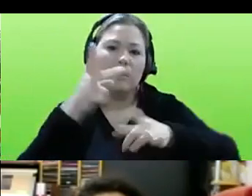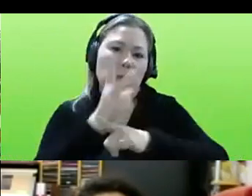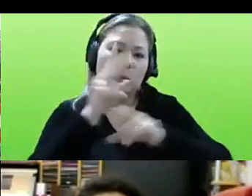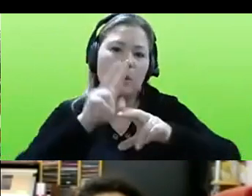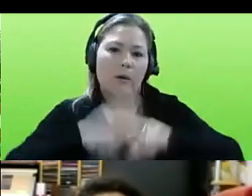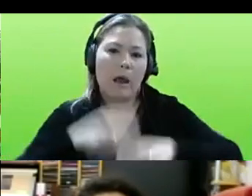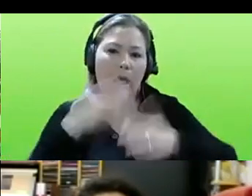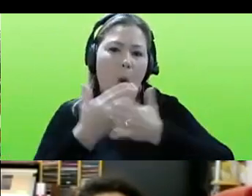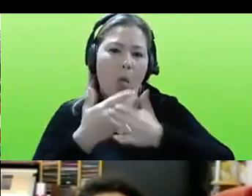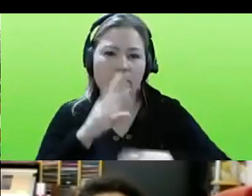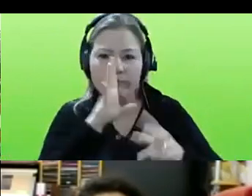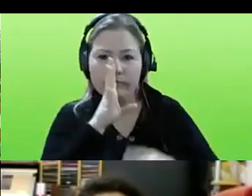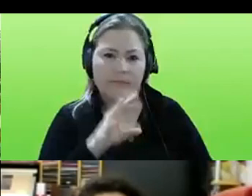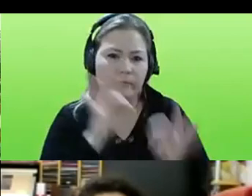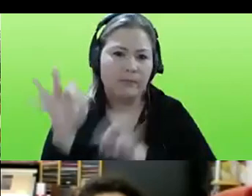problema.